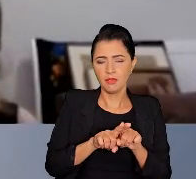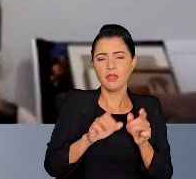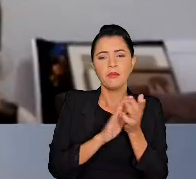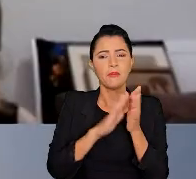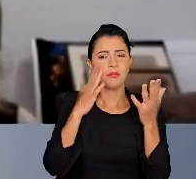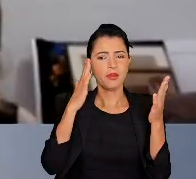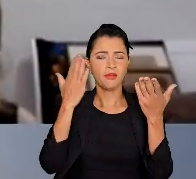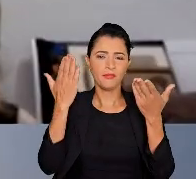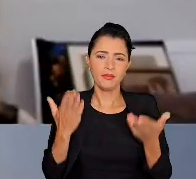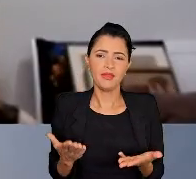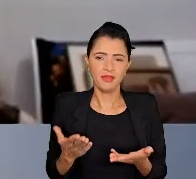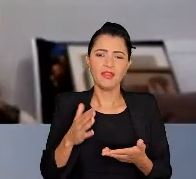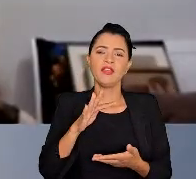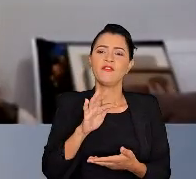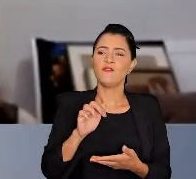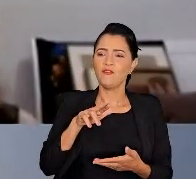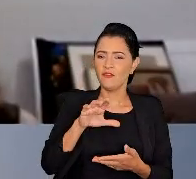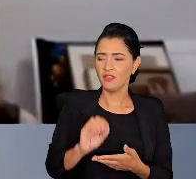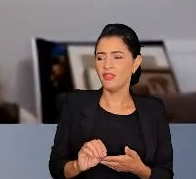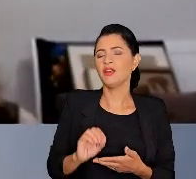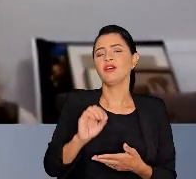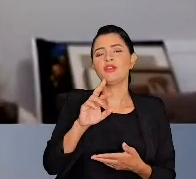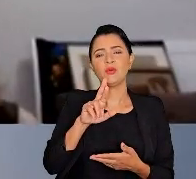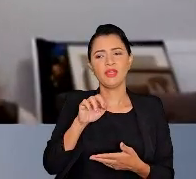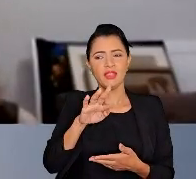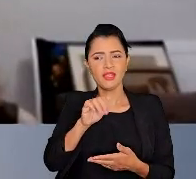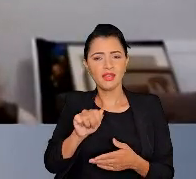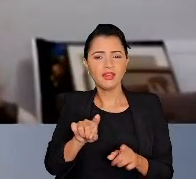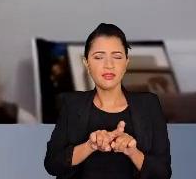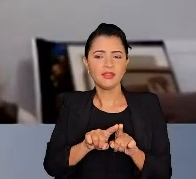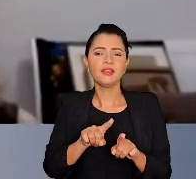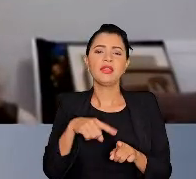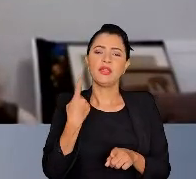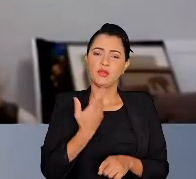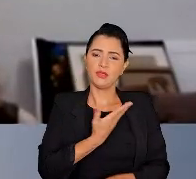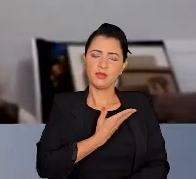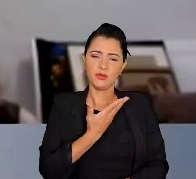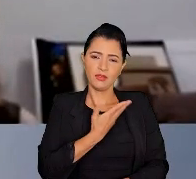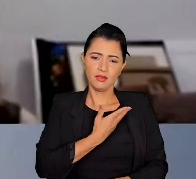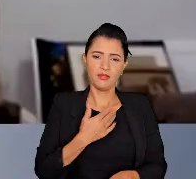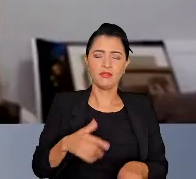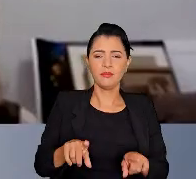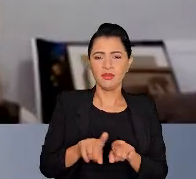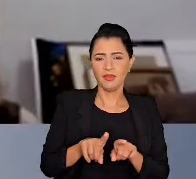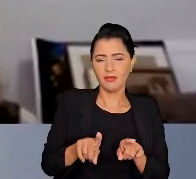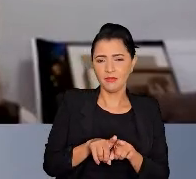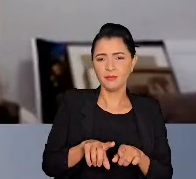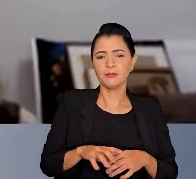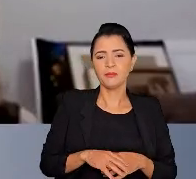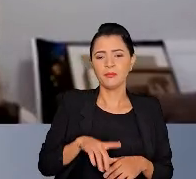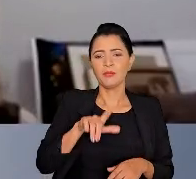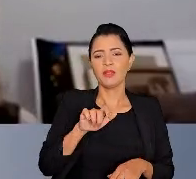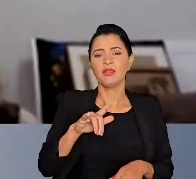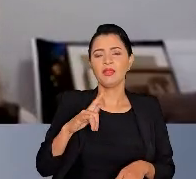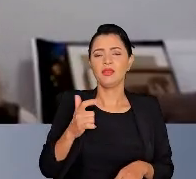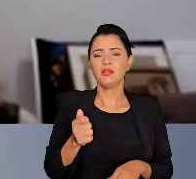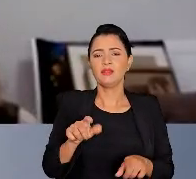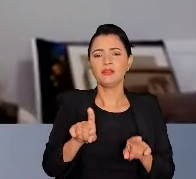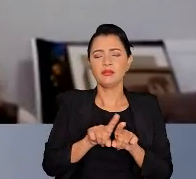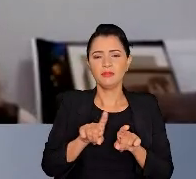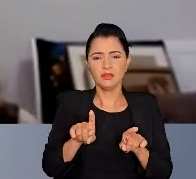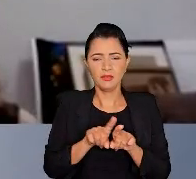ao doutor Fernando e à doutora Renata. E a nossa colega Leila Paiva